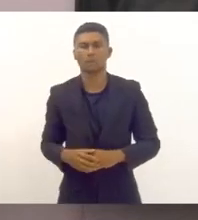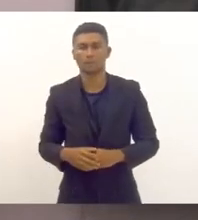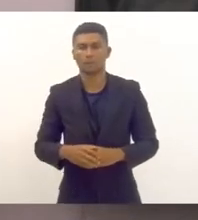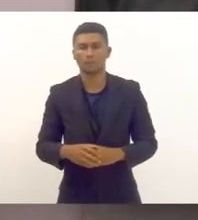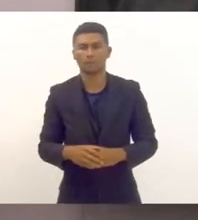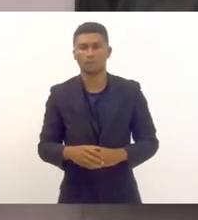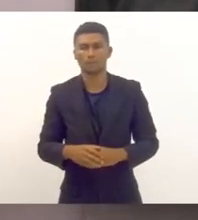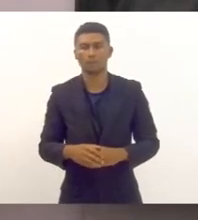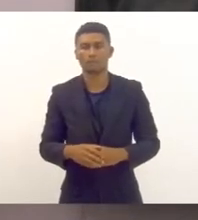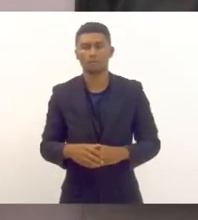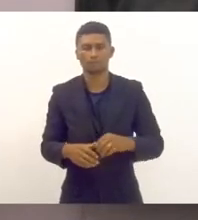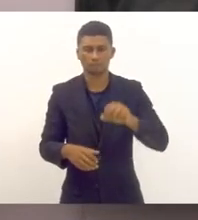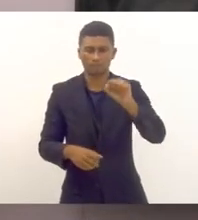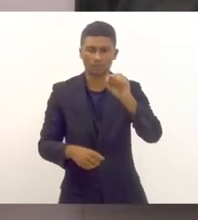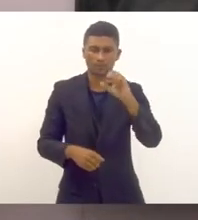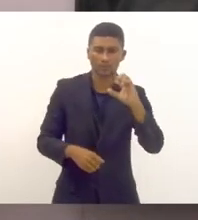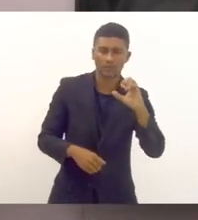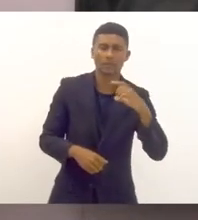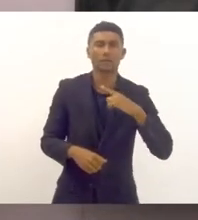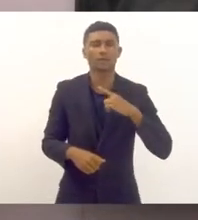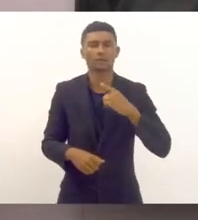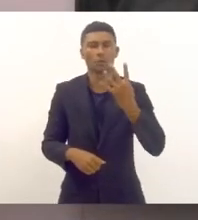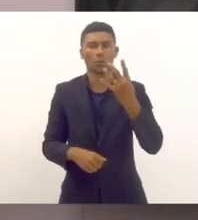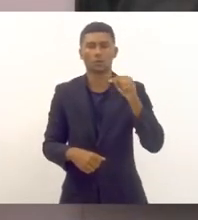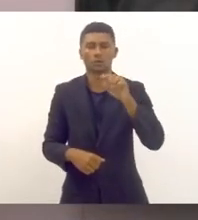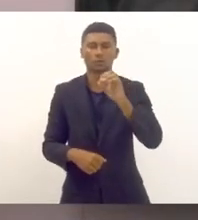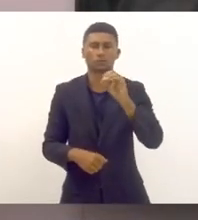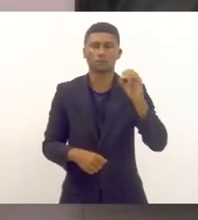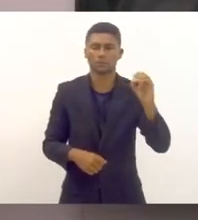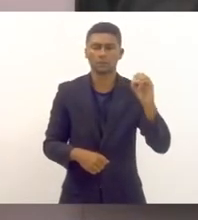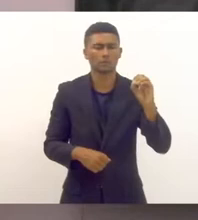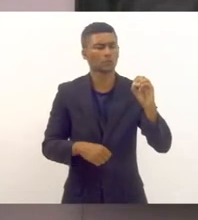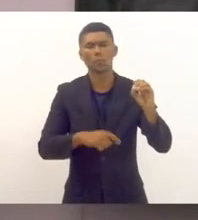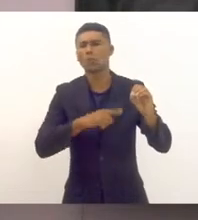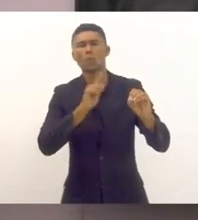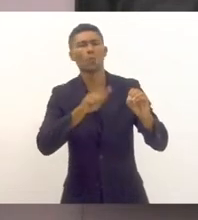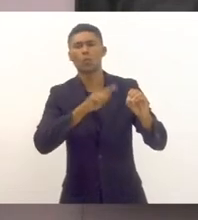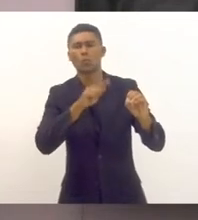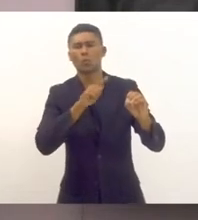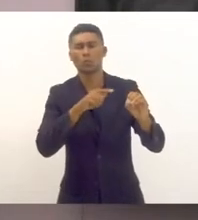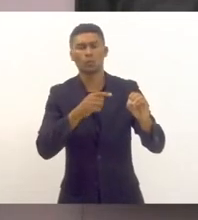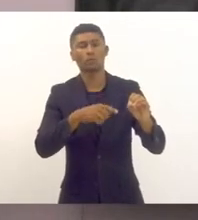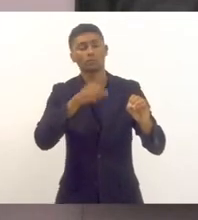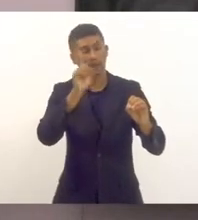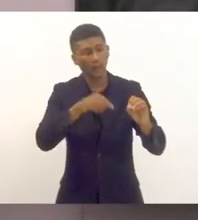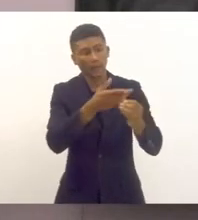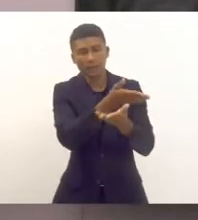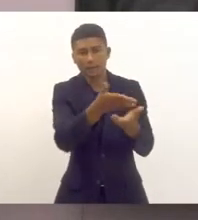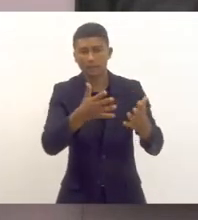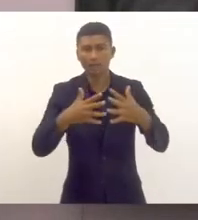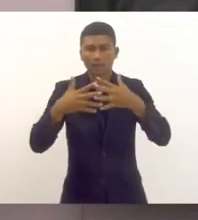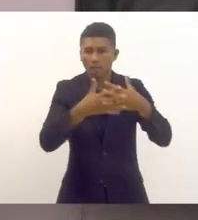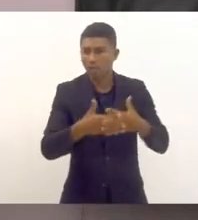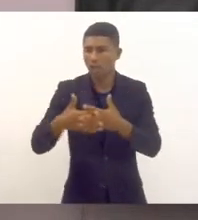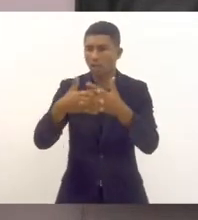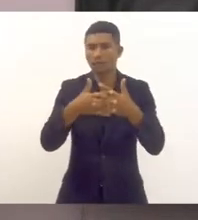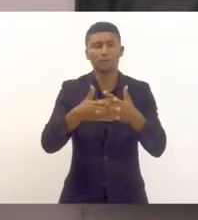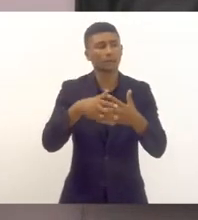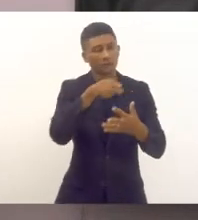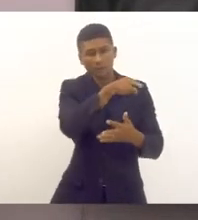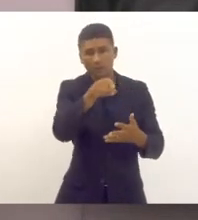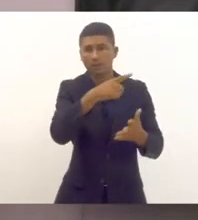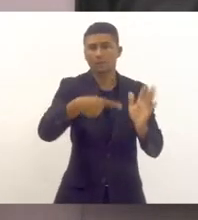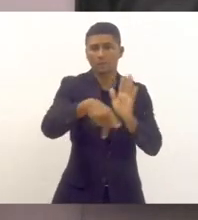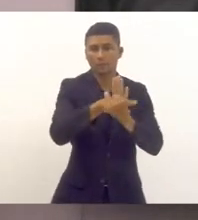Santa Catarina, 4 mil. Isso é frota que está naquele... essas frotas estão naqueles estados. E o Rio de